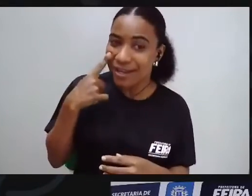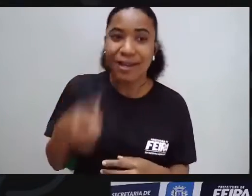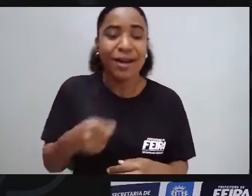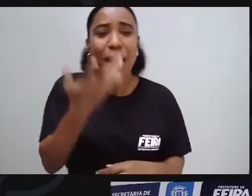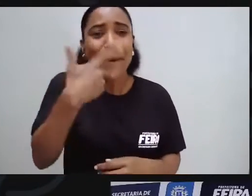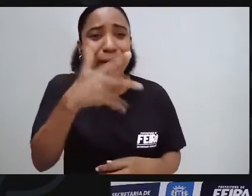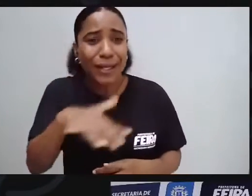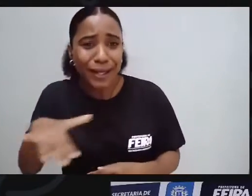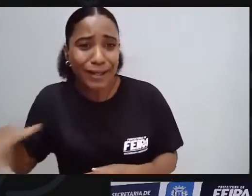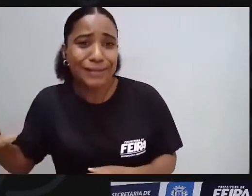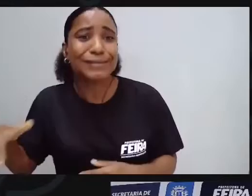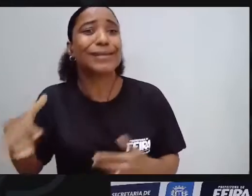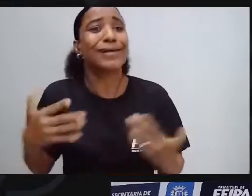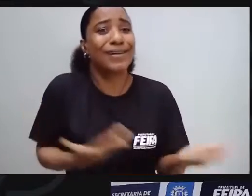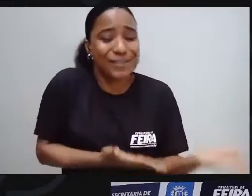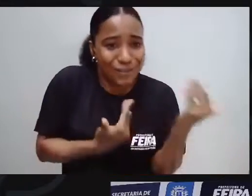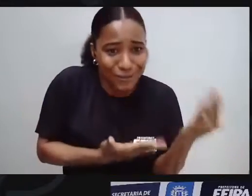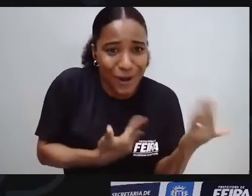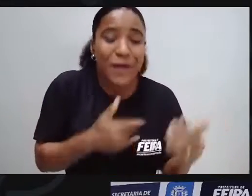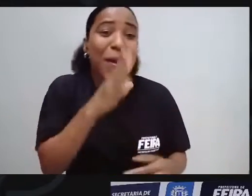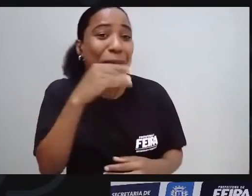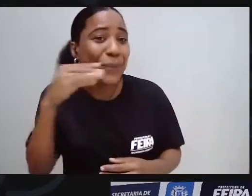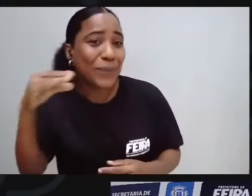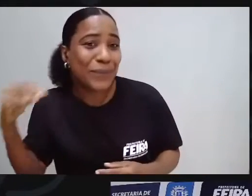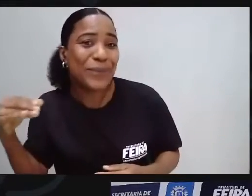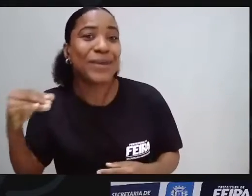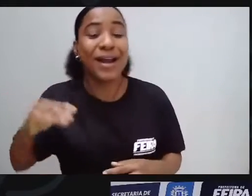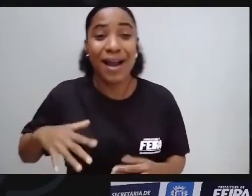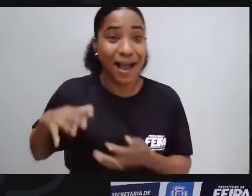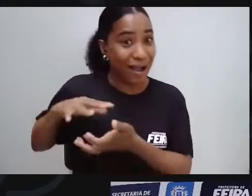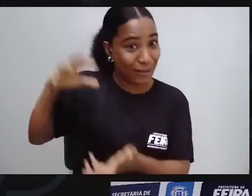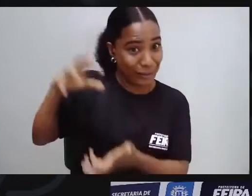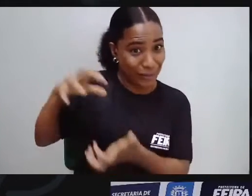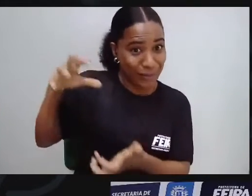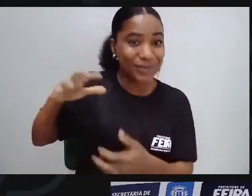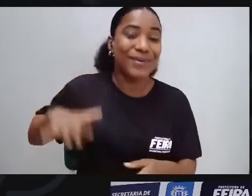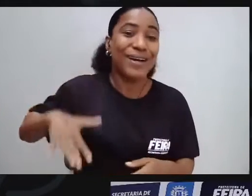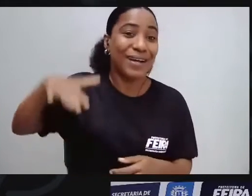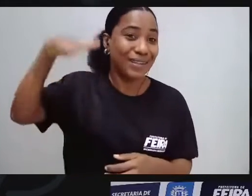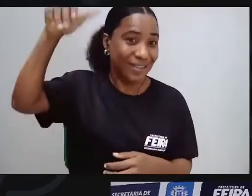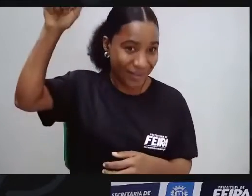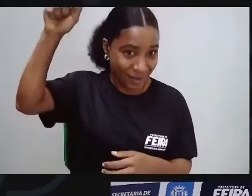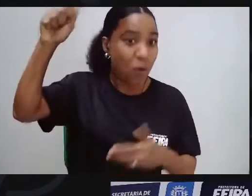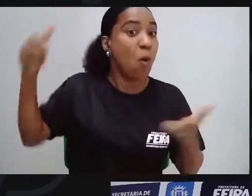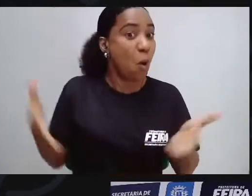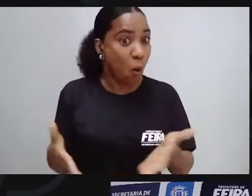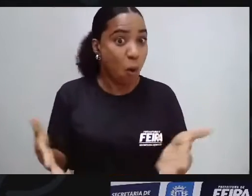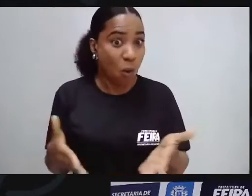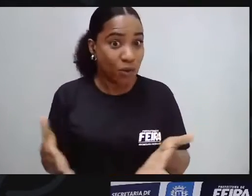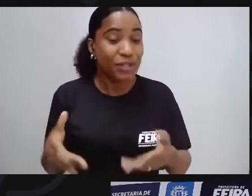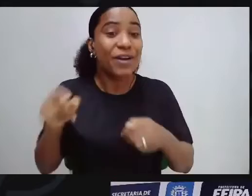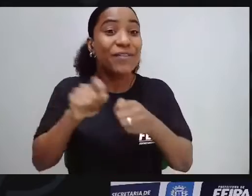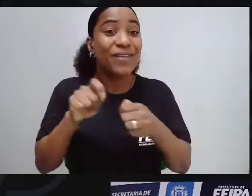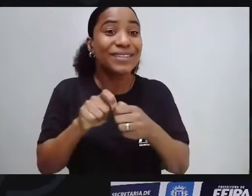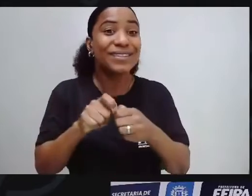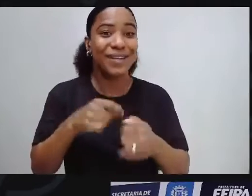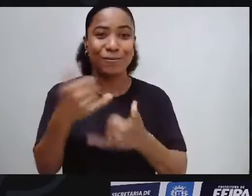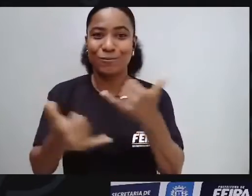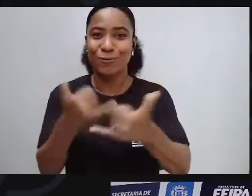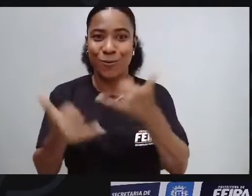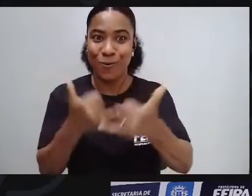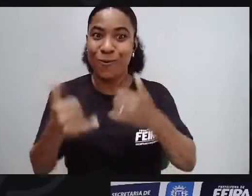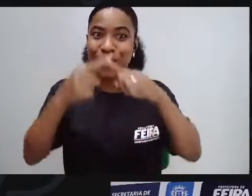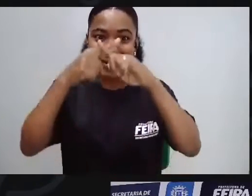adulto ou idoso temos hoje um desafio para você